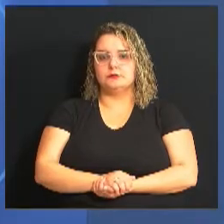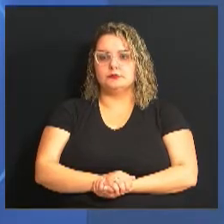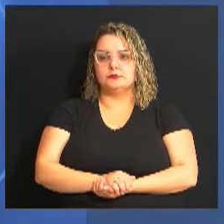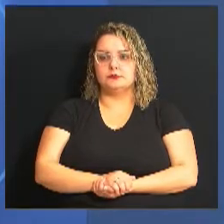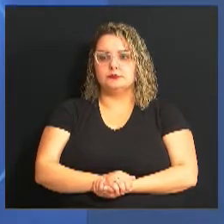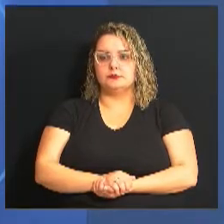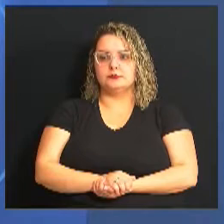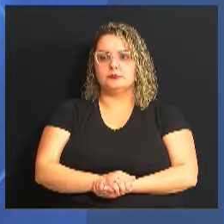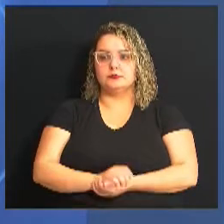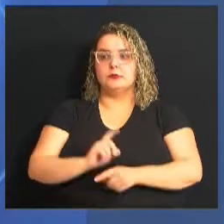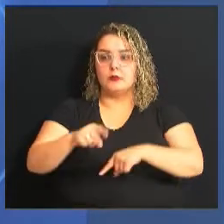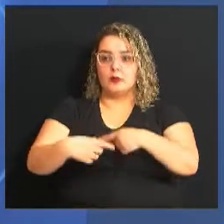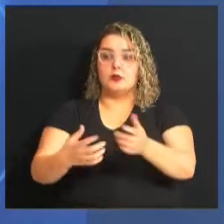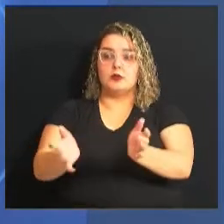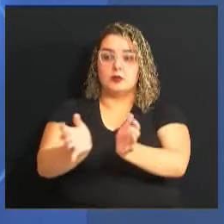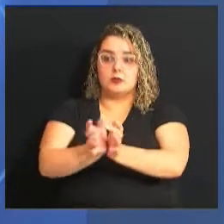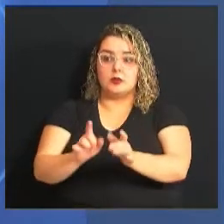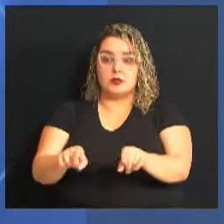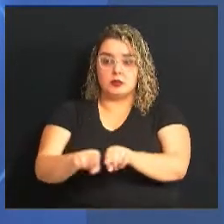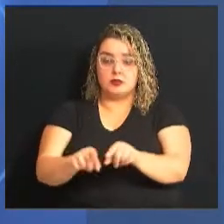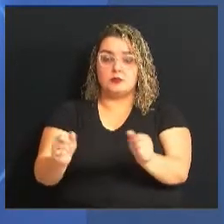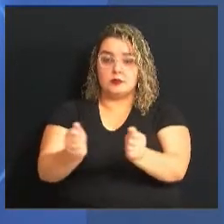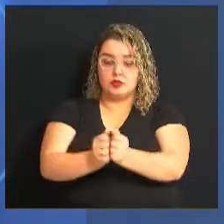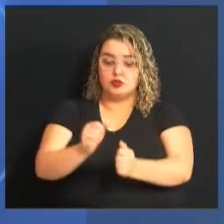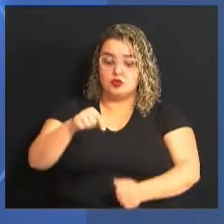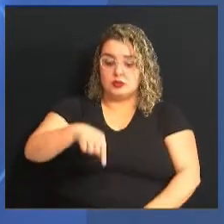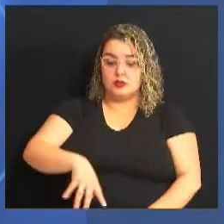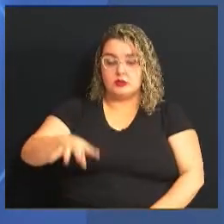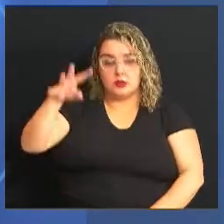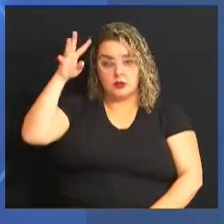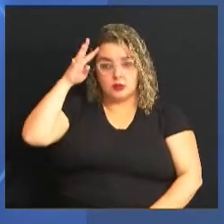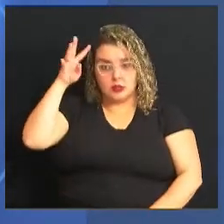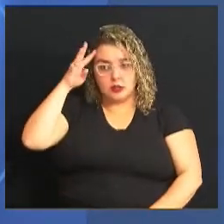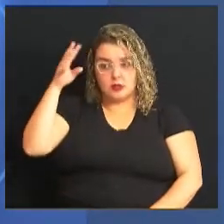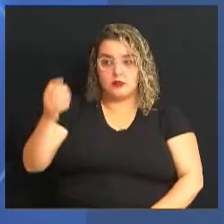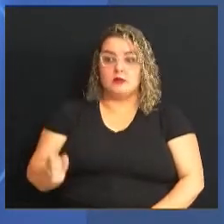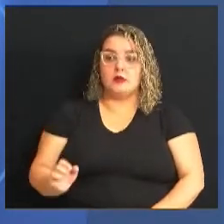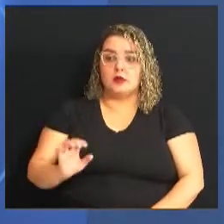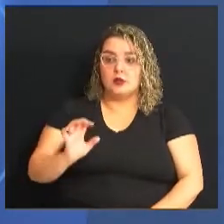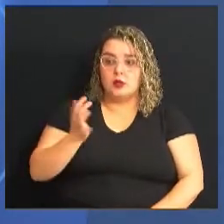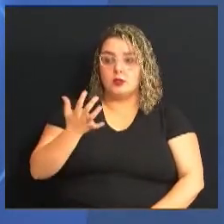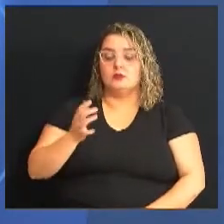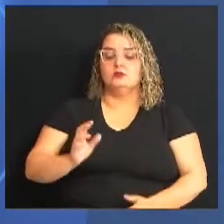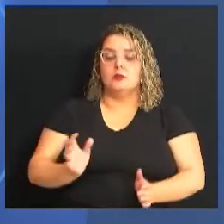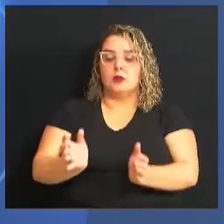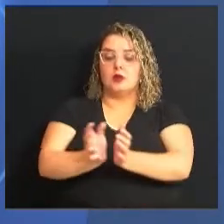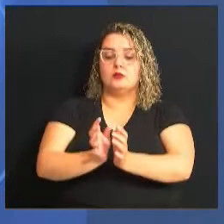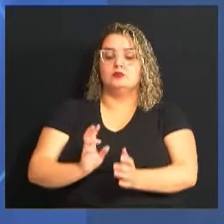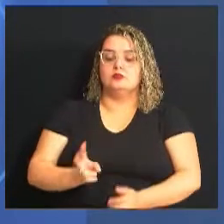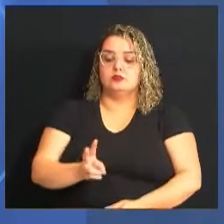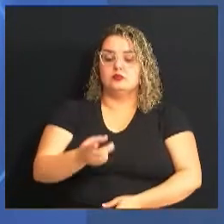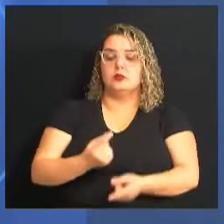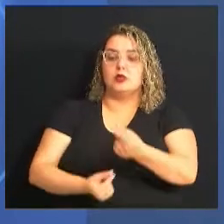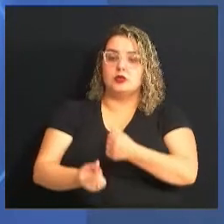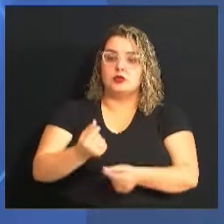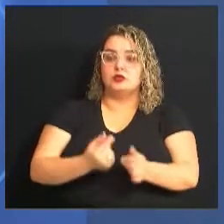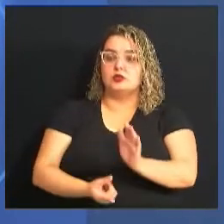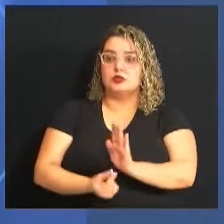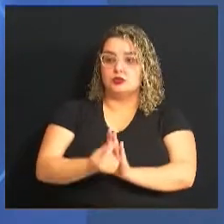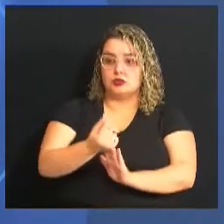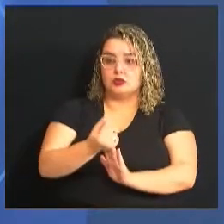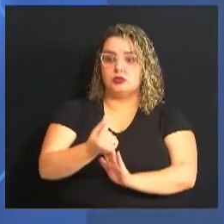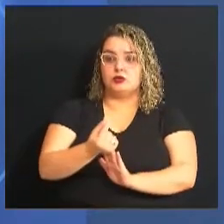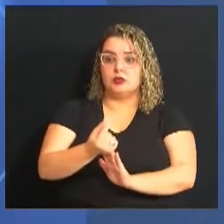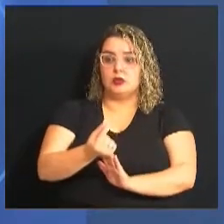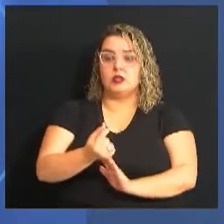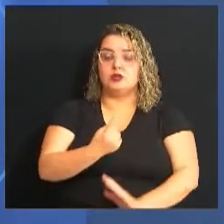E outra comissão que também se reuniu nesta quarta-feira foi a Comissão Permanente de Finanças e Orçamento, que analisou